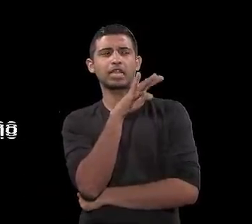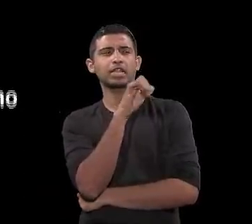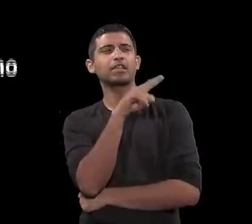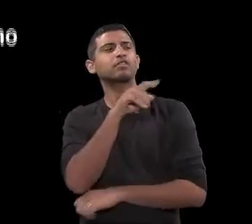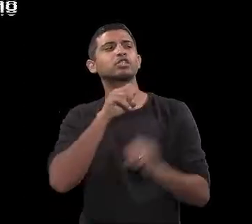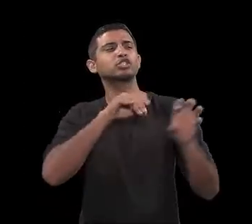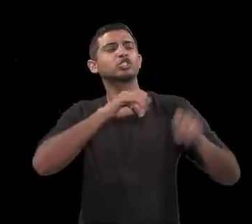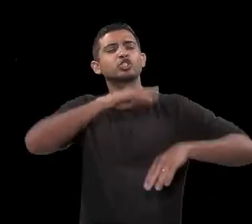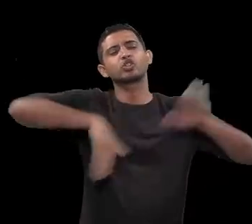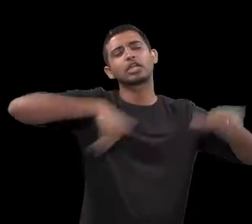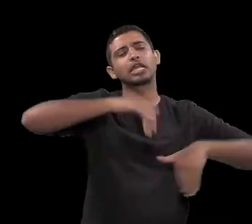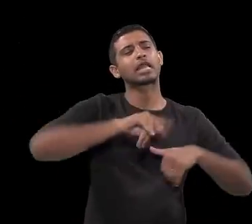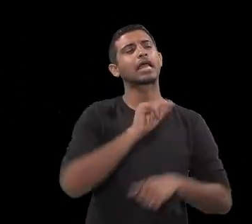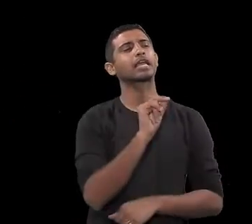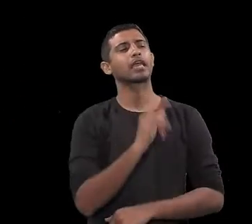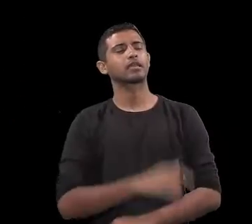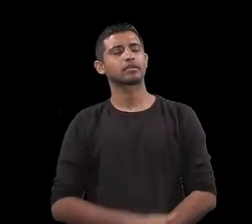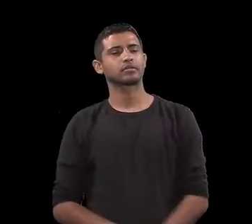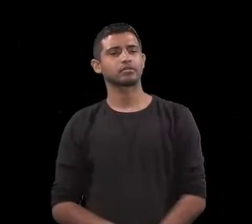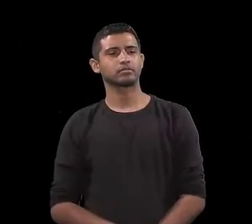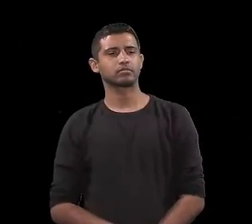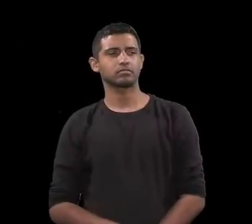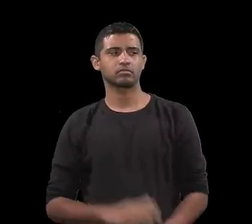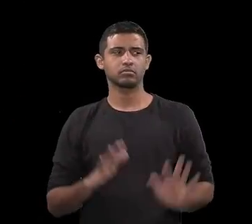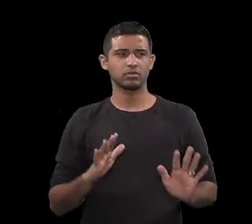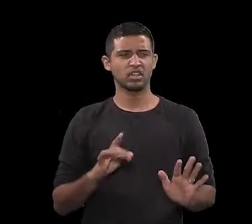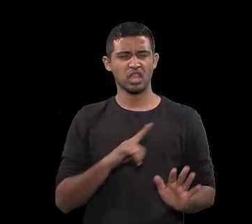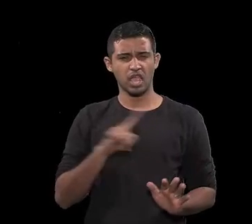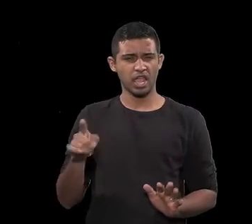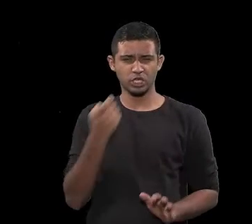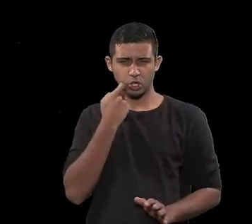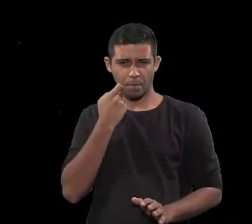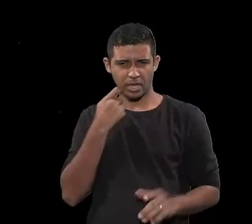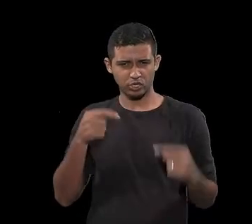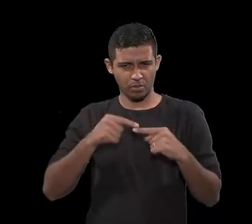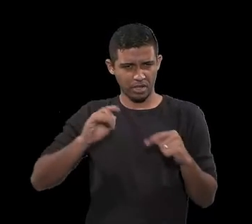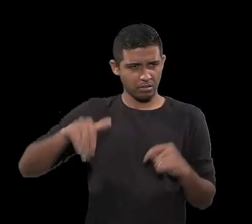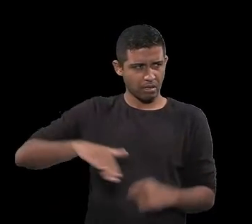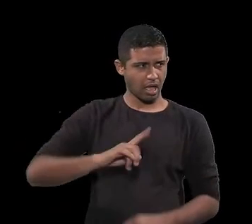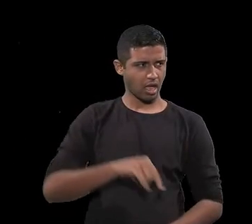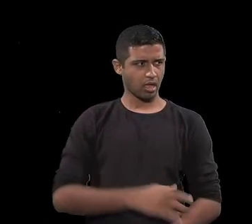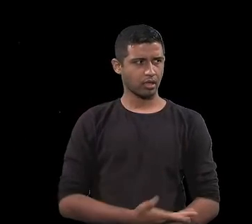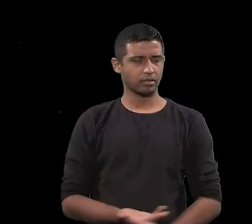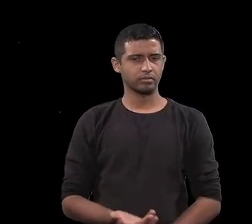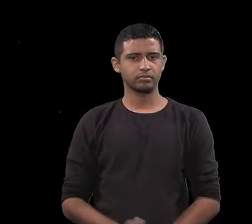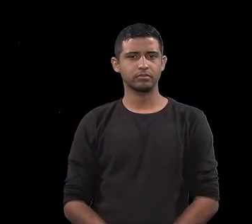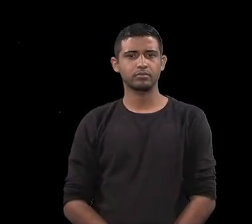hein? Quem foi que te ensinou a nadar? Foram os peixinhos do mar?